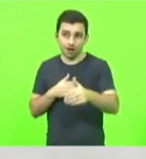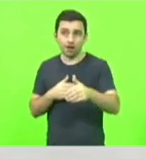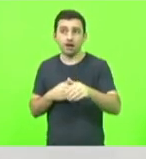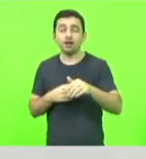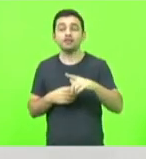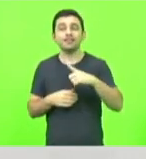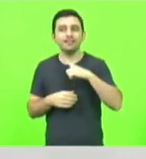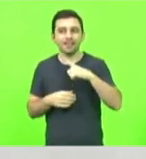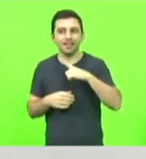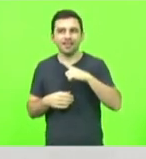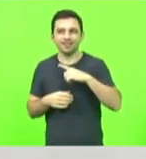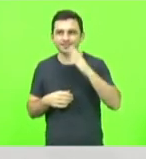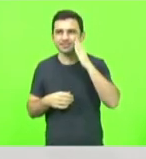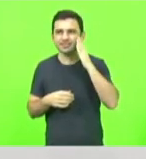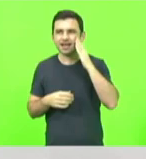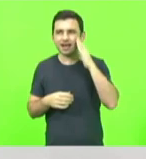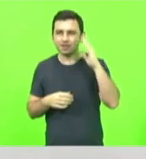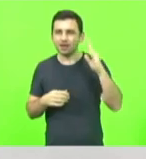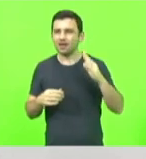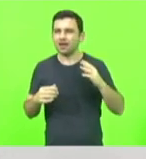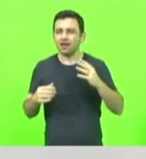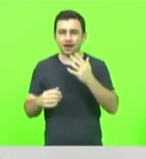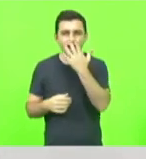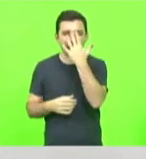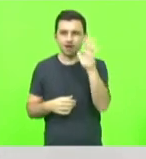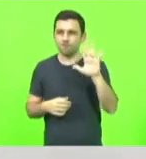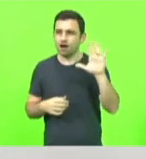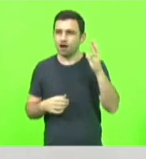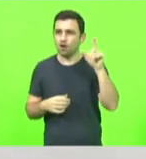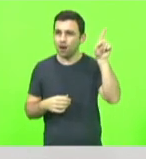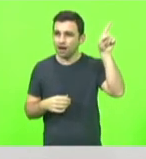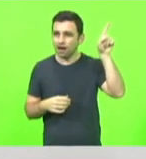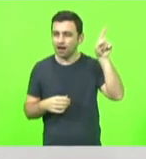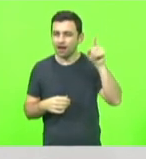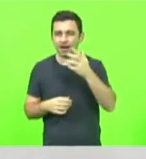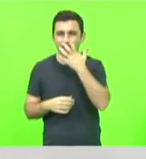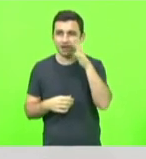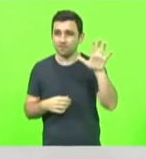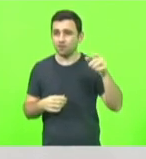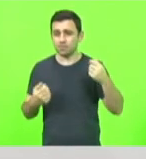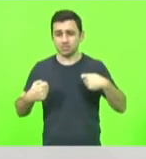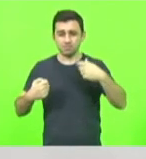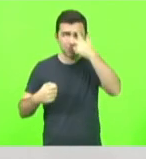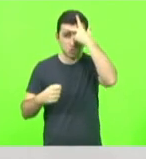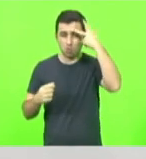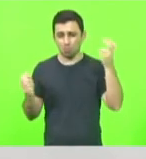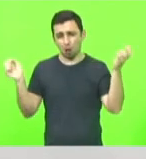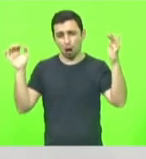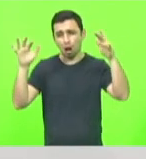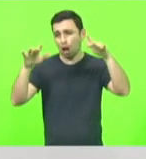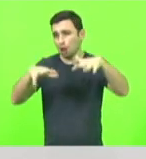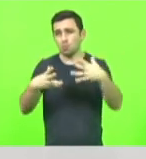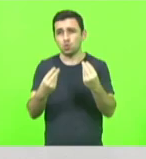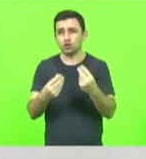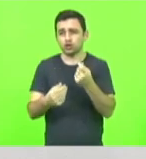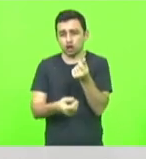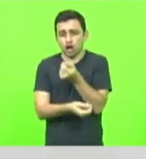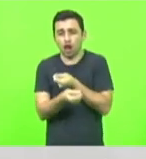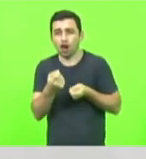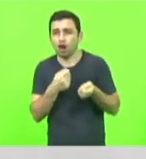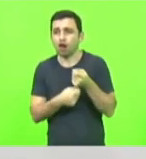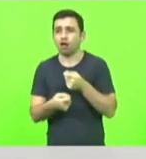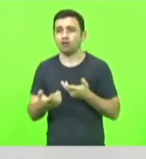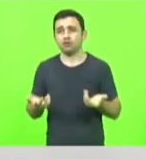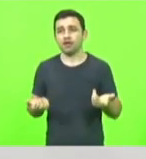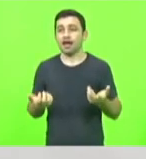Quirino, como é que é o nome dela ali, onde tem o carnaval, vai ter que enfiar a gente ali dentro pelo ladrão para poder ganhar dinheiro. Aí já se estipula a possibilidade de